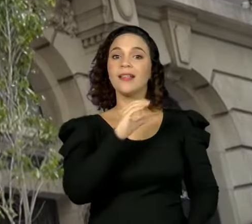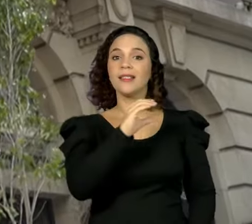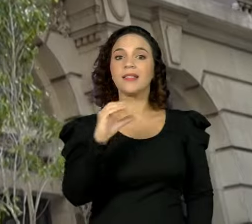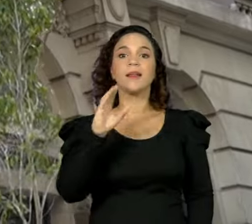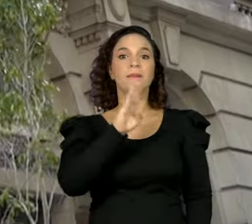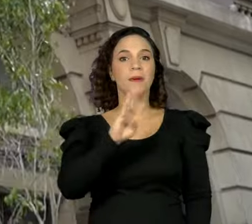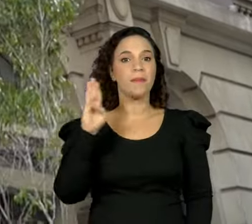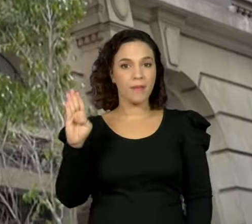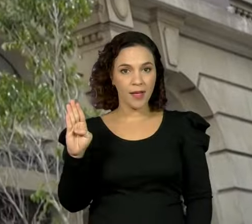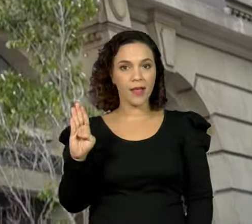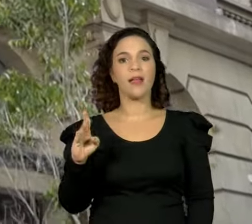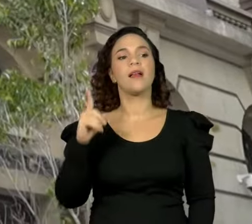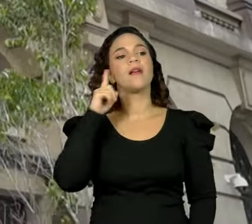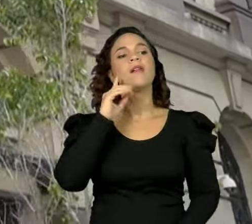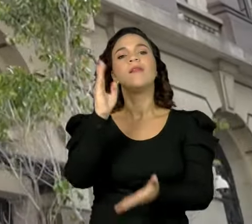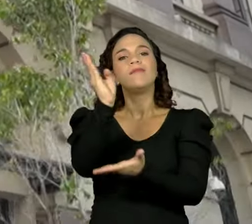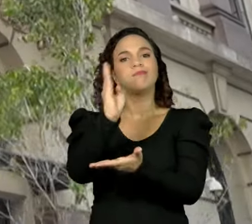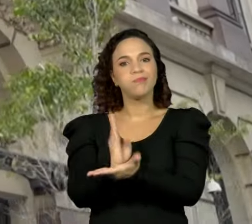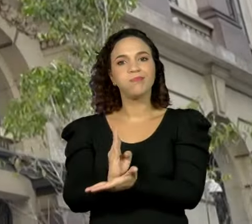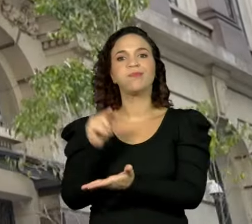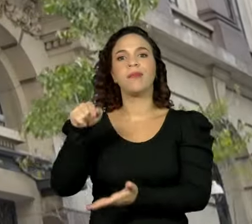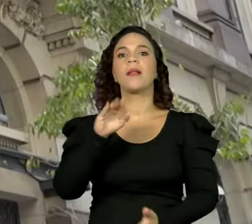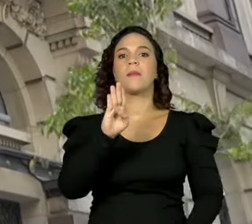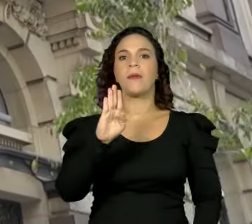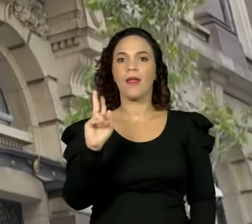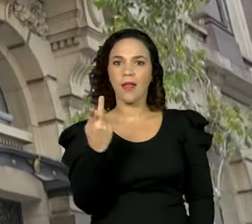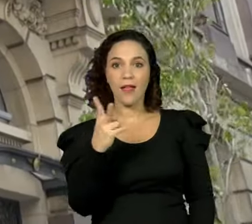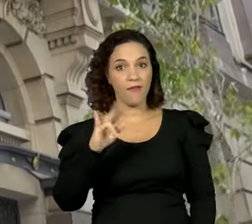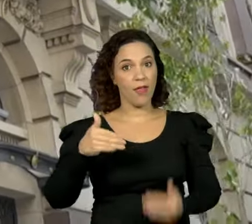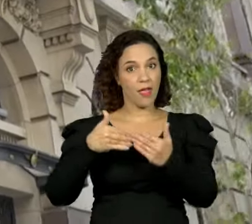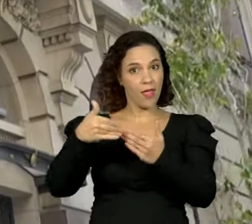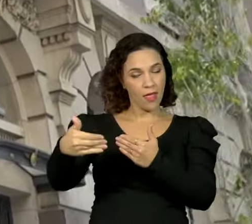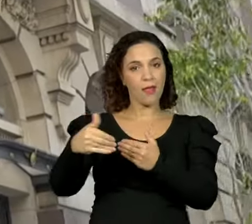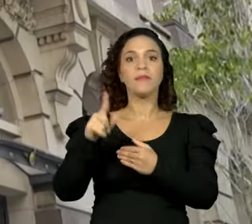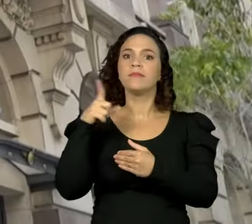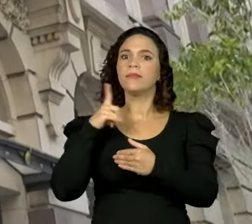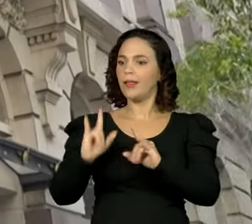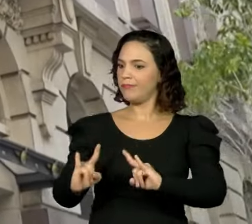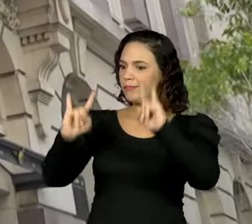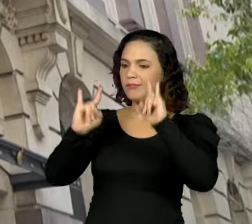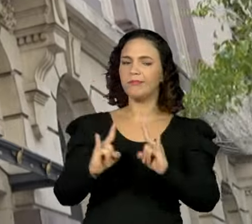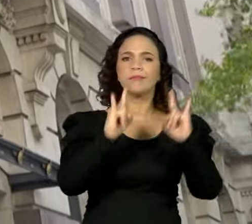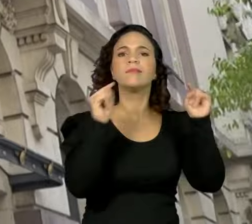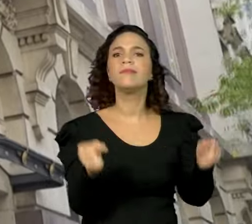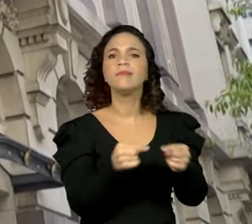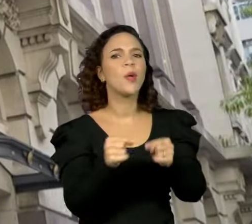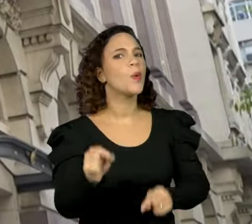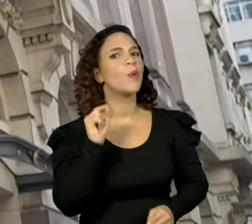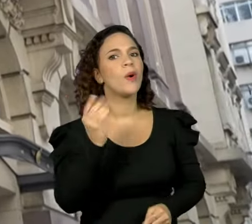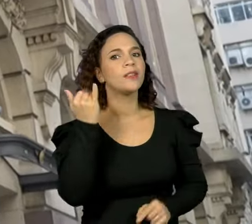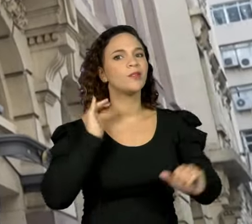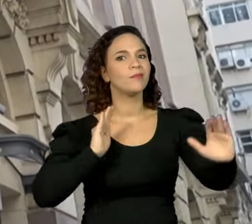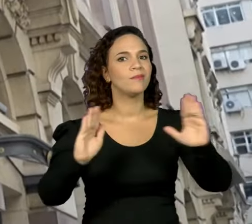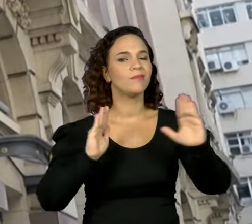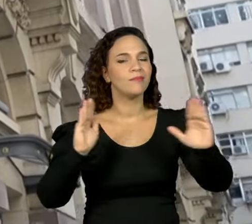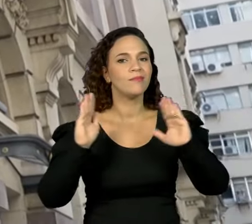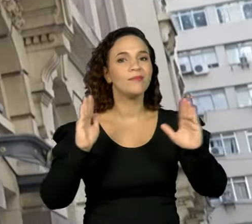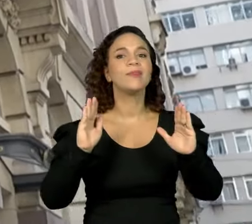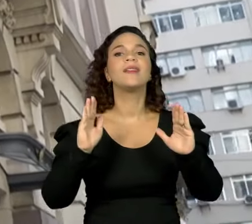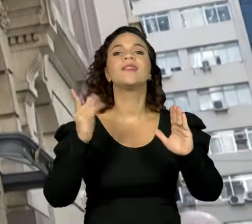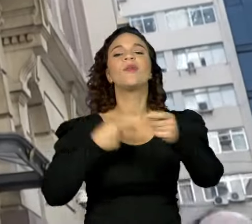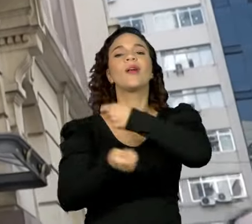exposição vai para o CCBB de Belo Horizonte e, curiosamente, esses dois prédios estão relacionados a uma produção, a